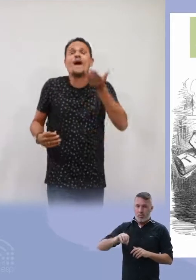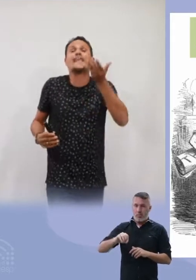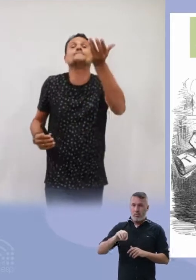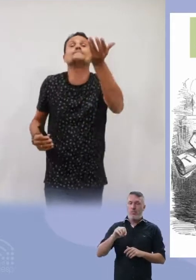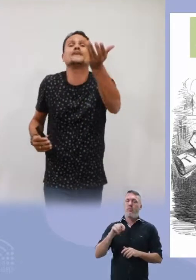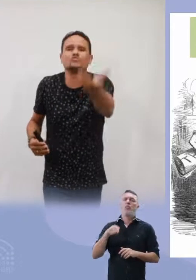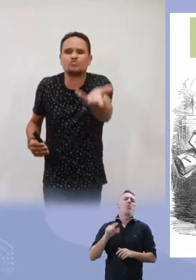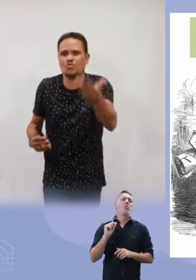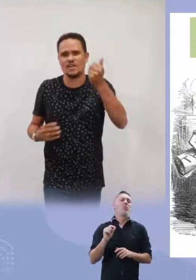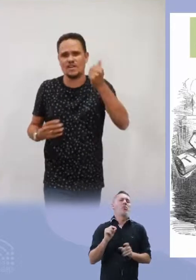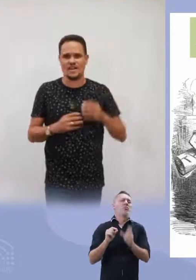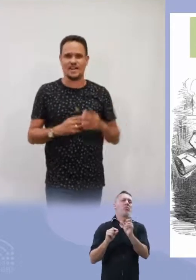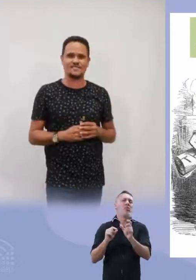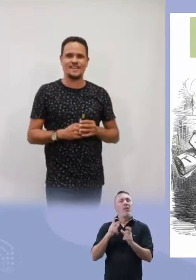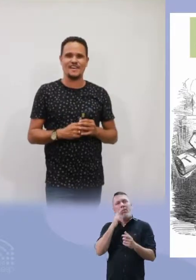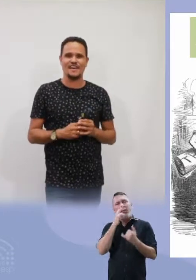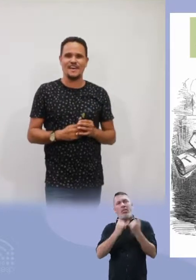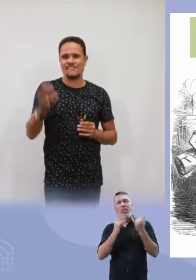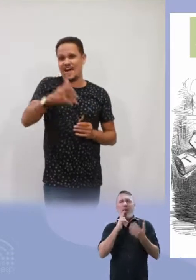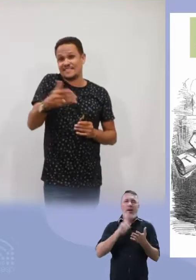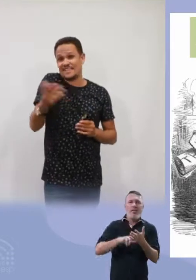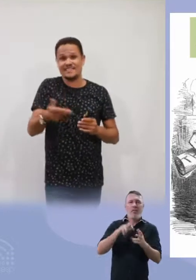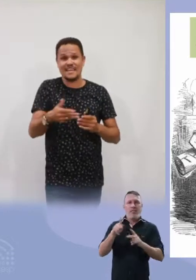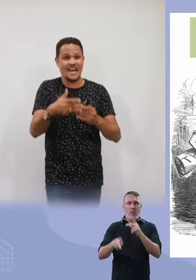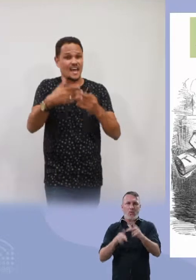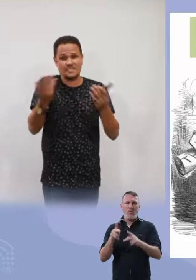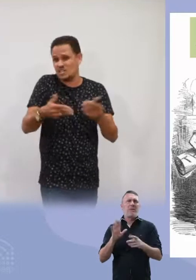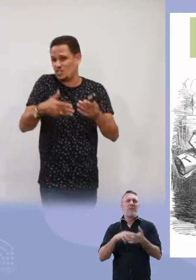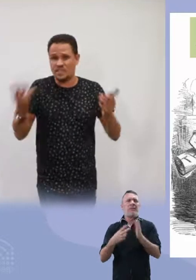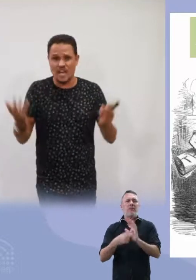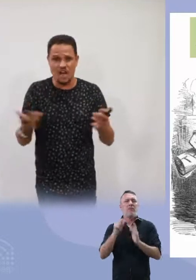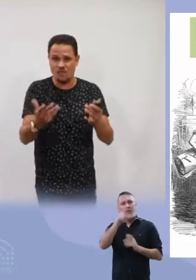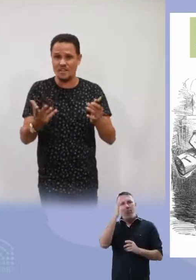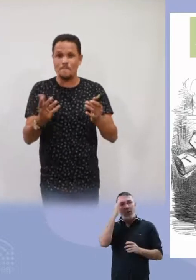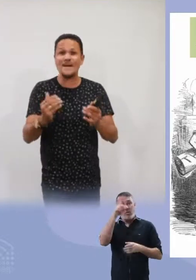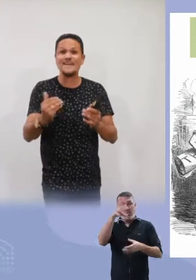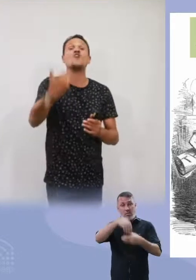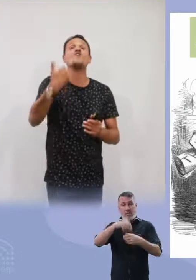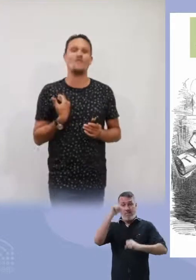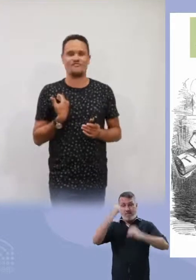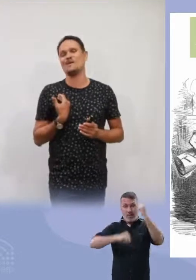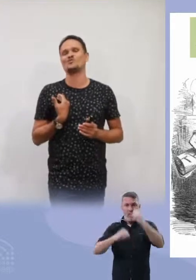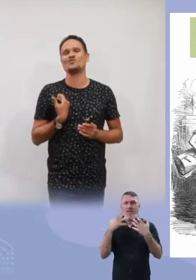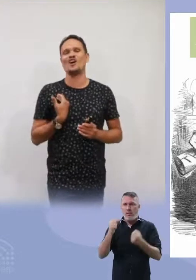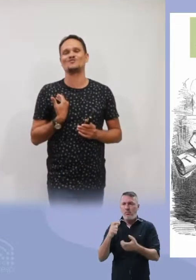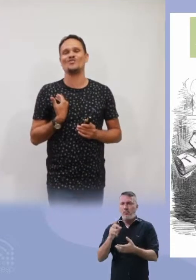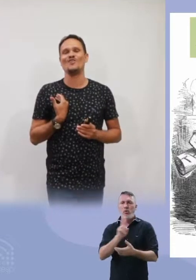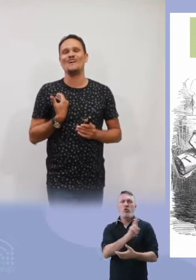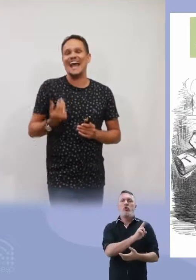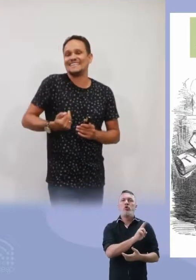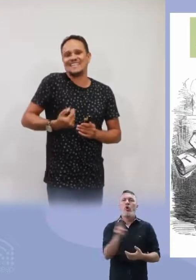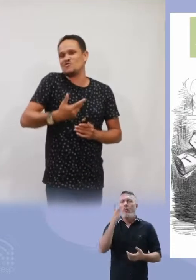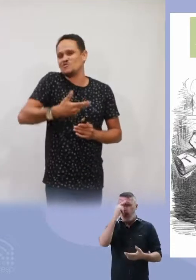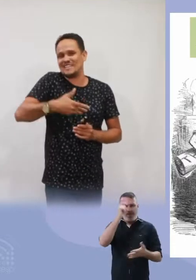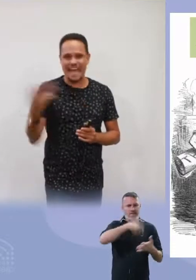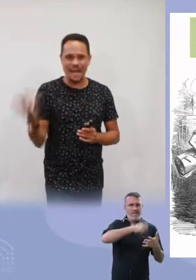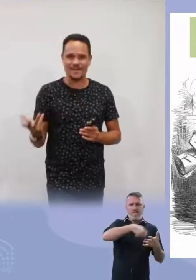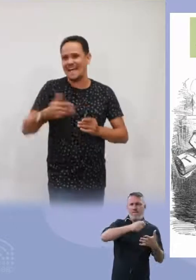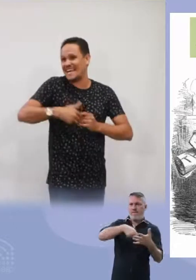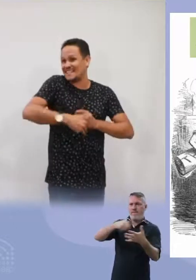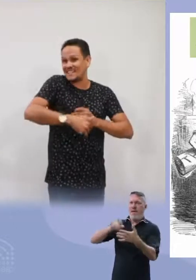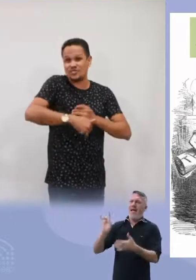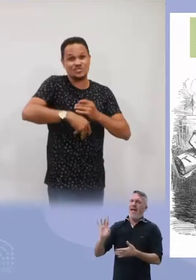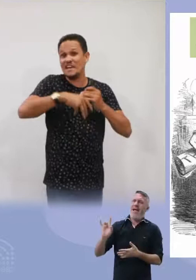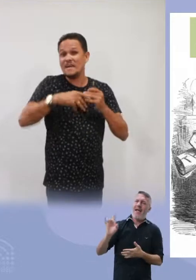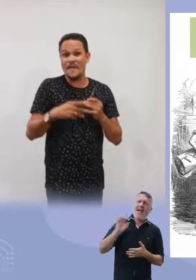ao parlamento inglês, que vai atender sim ou não. Mas é um movimento nosso. Ainda que não se quebre